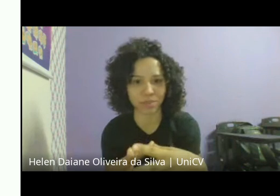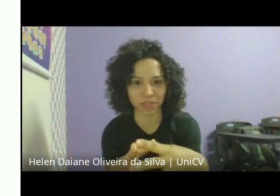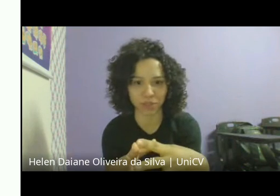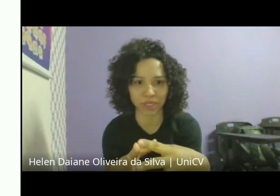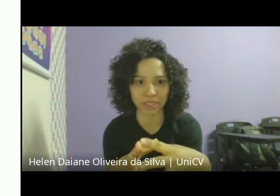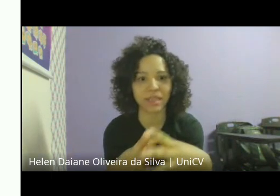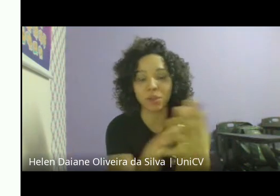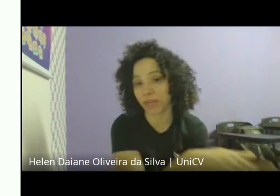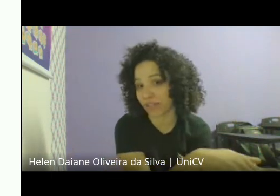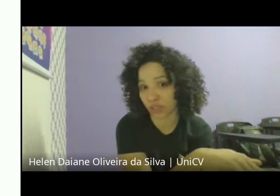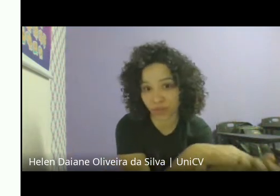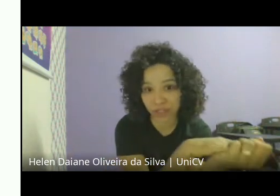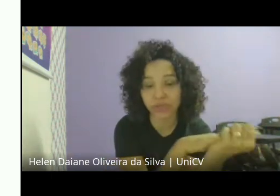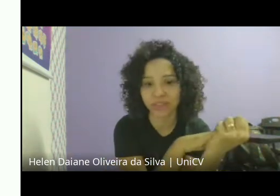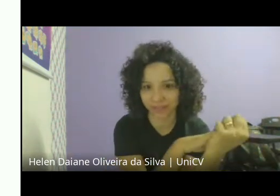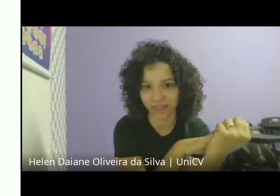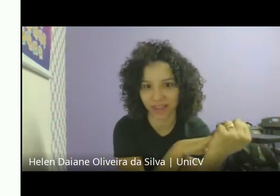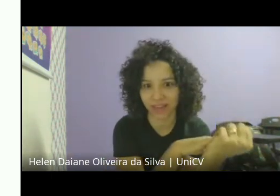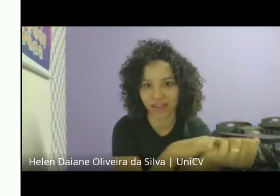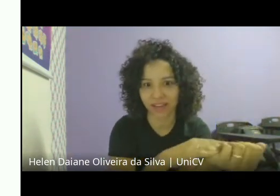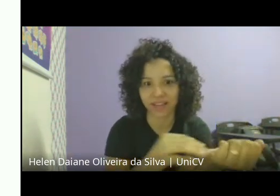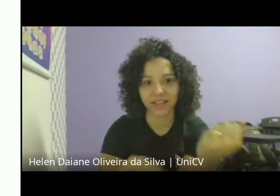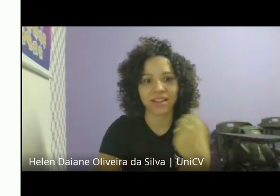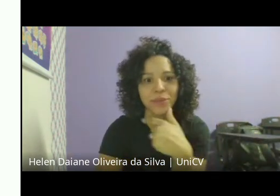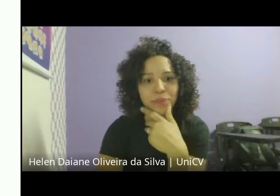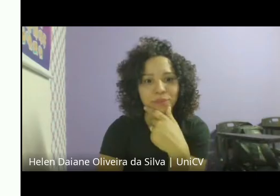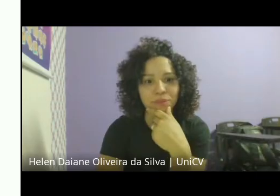essas adaptações. Então, para ele vai ser difícil entender.